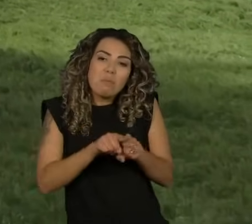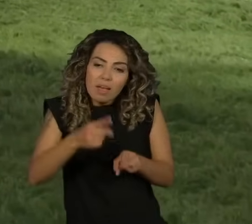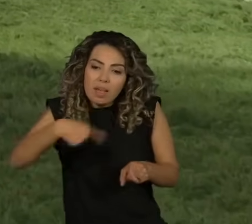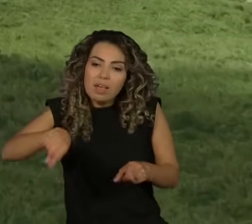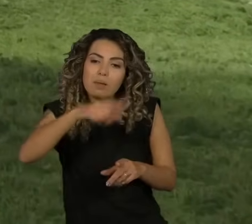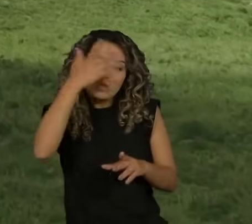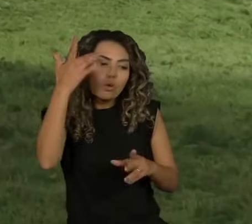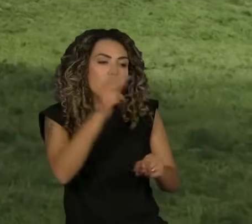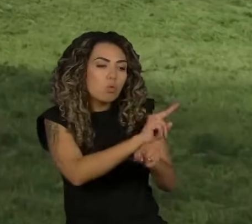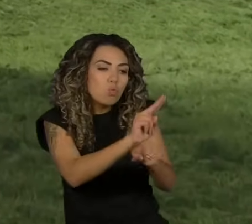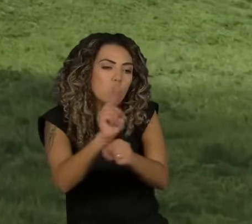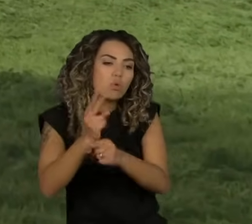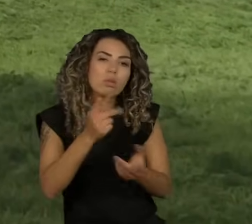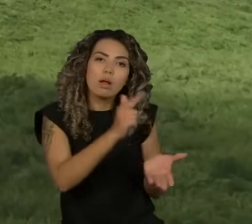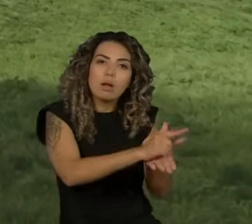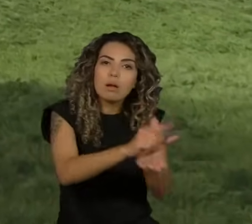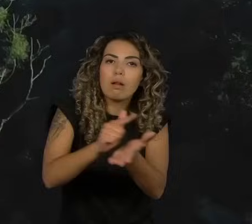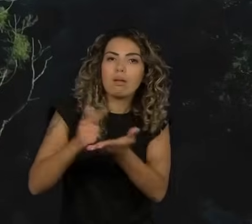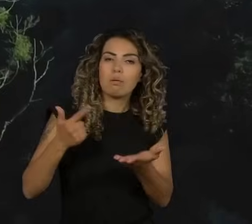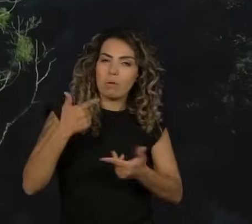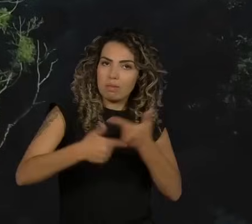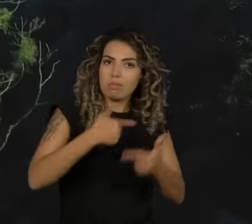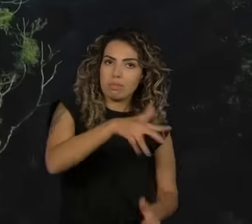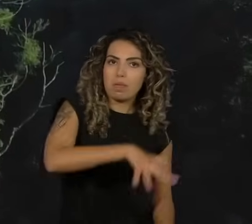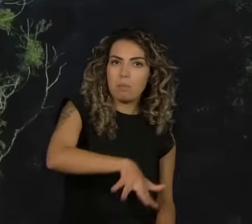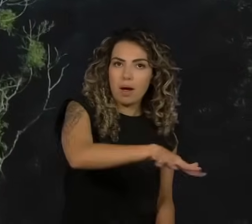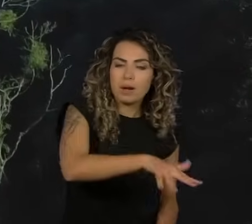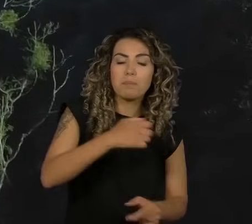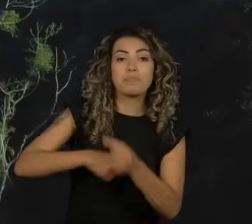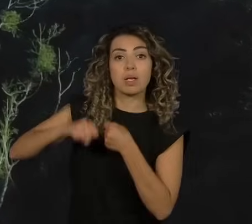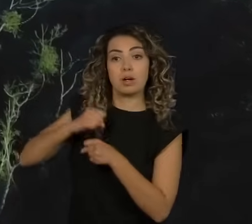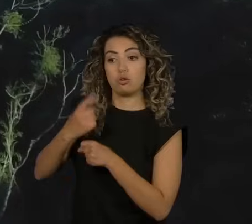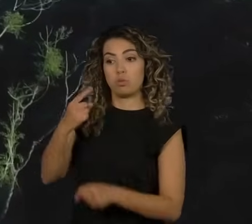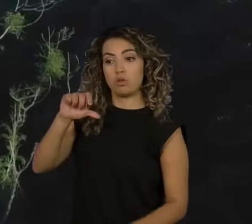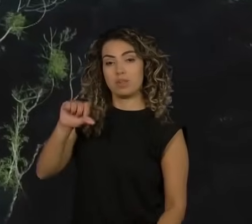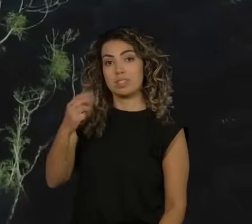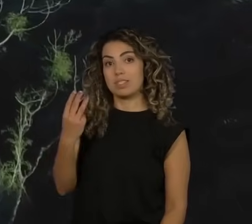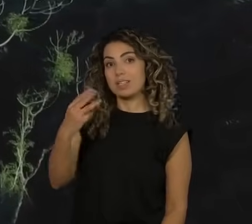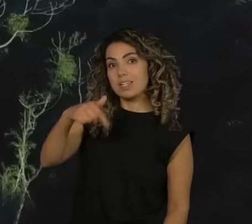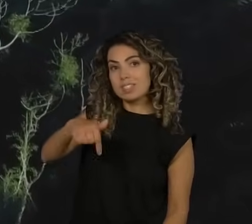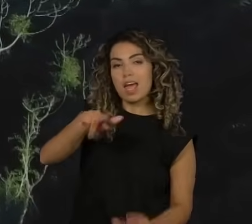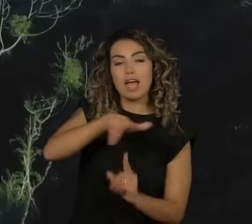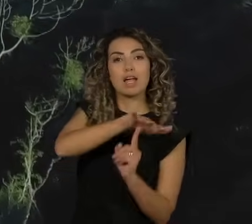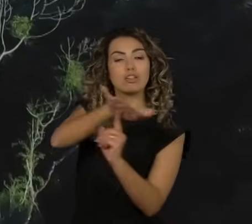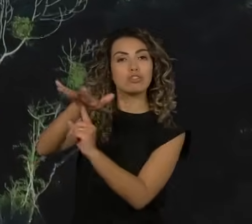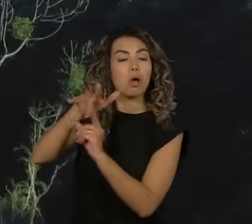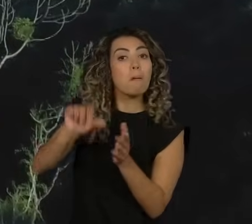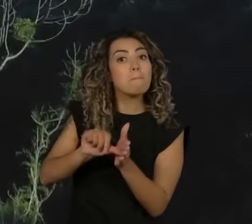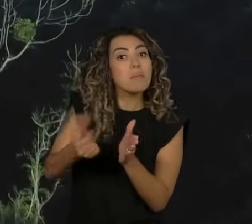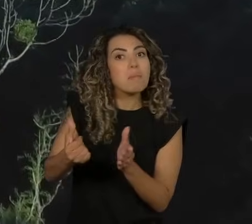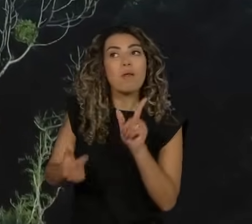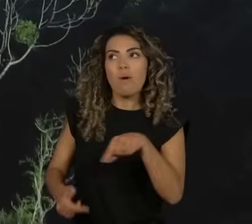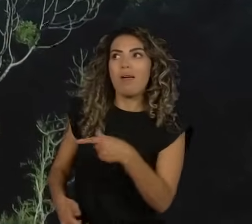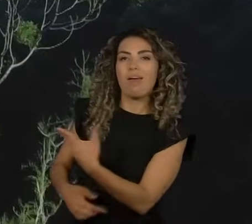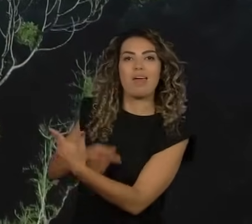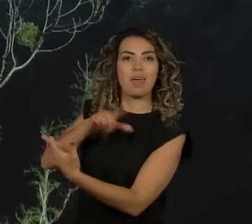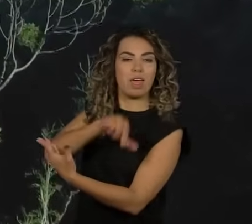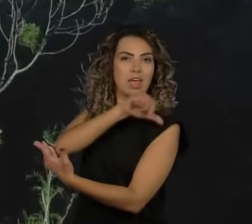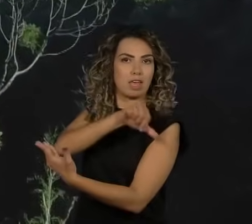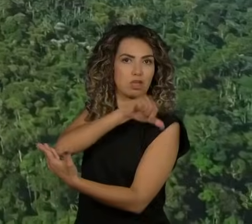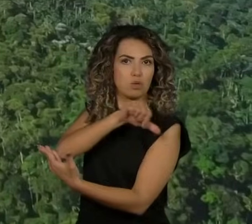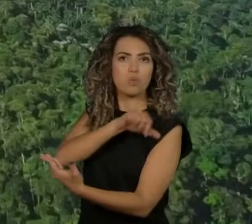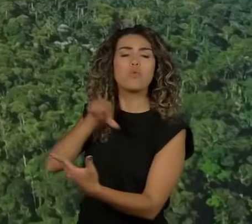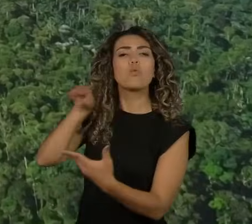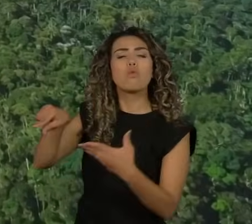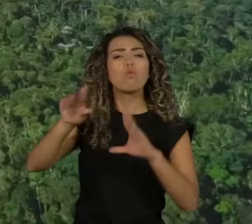O primeiro Parque Nacional Brasileiro, de 1937, foi o Itatiaia, no Rio de Janeiro. O